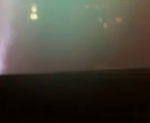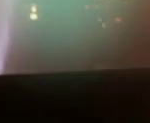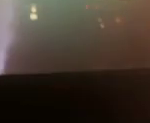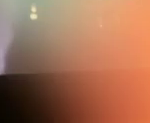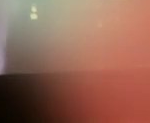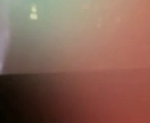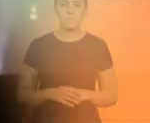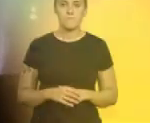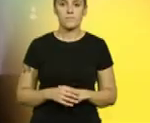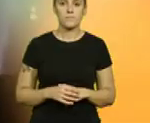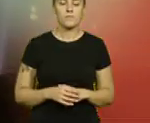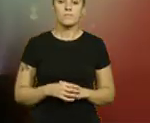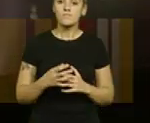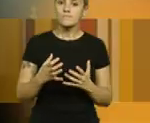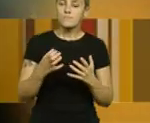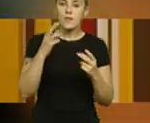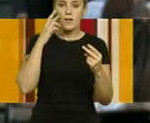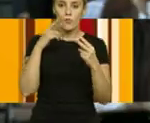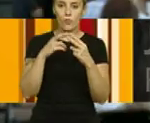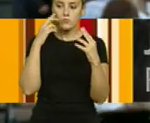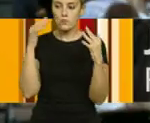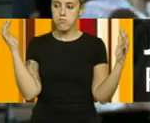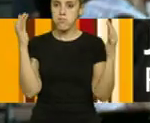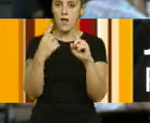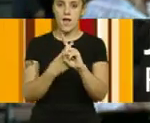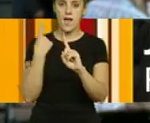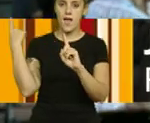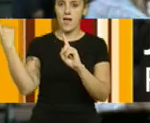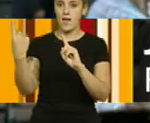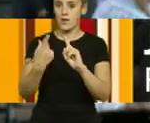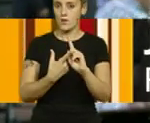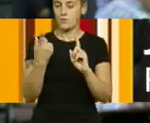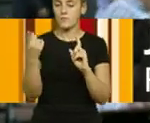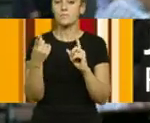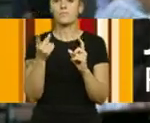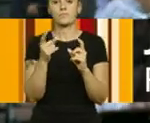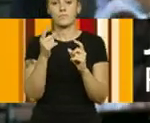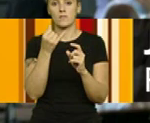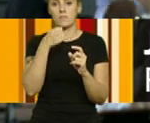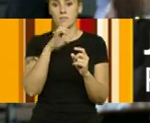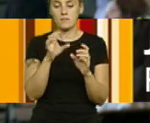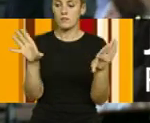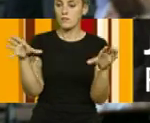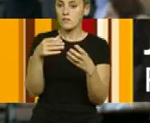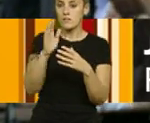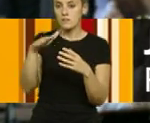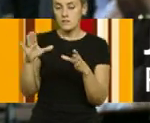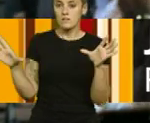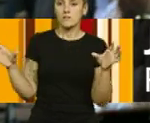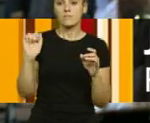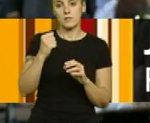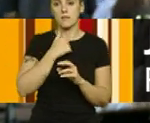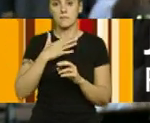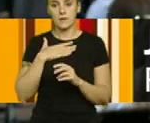fazer um grande encontro anual do politécnico de coimbra com a comunidade científica com a comunidade empresarial